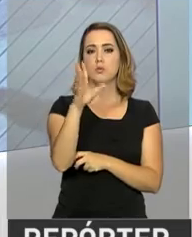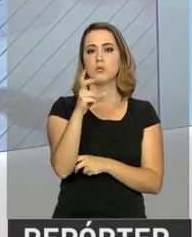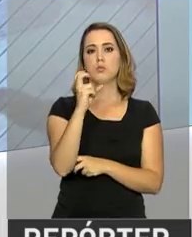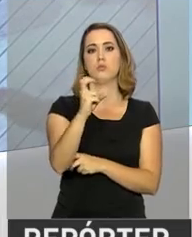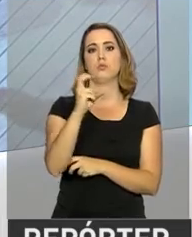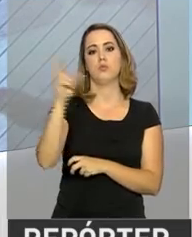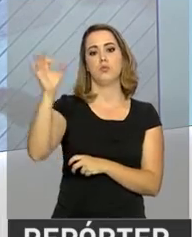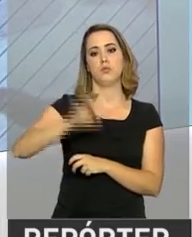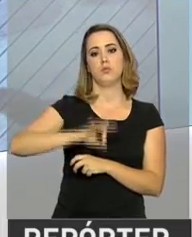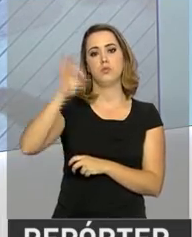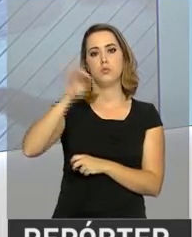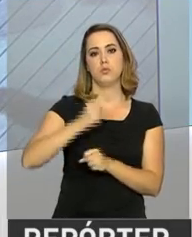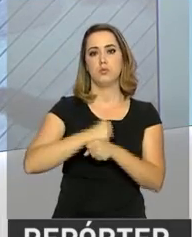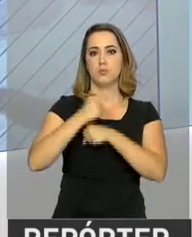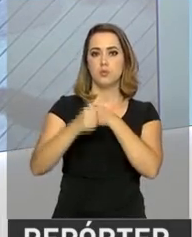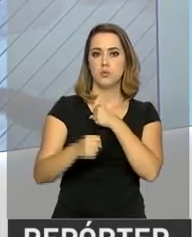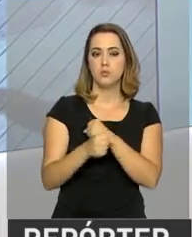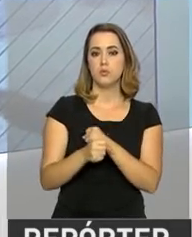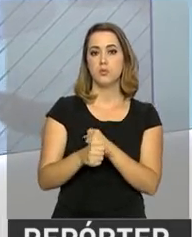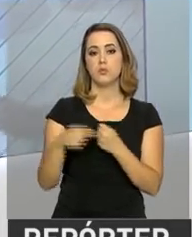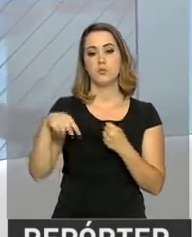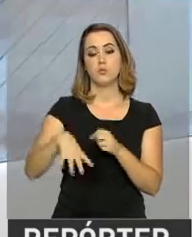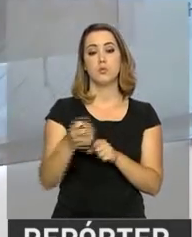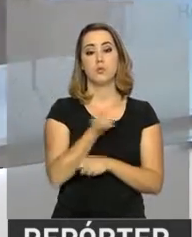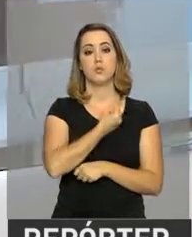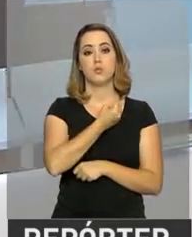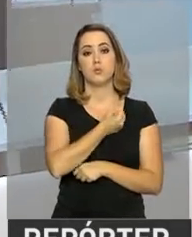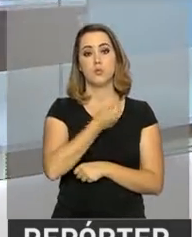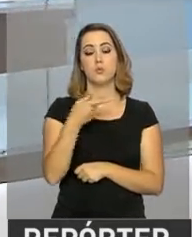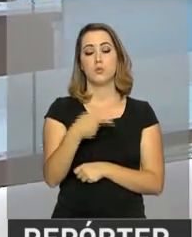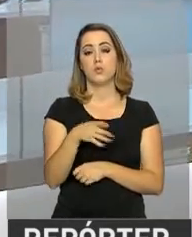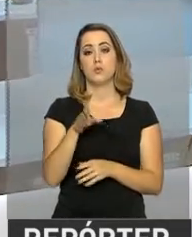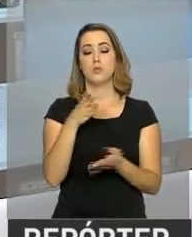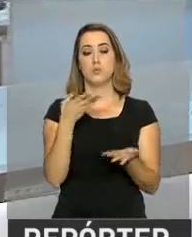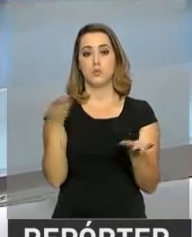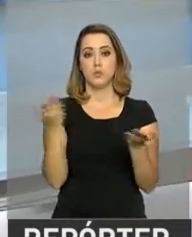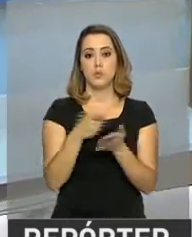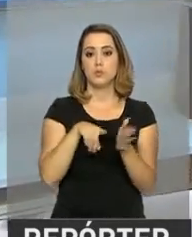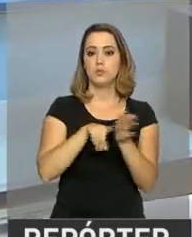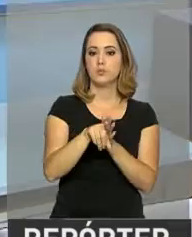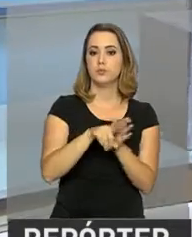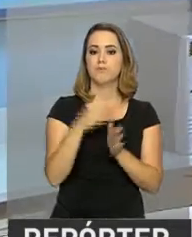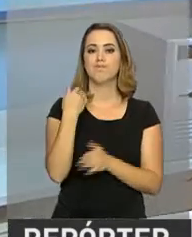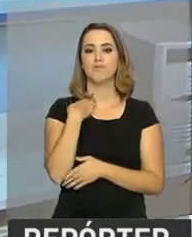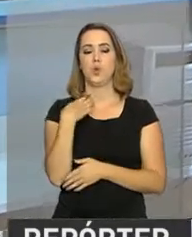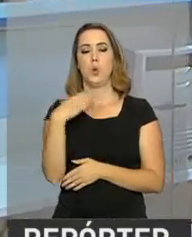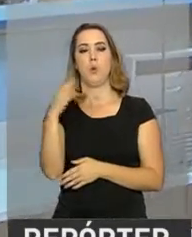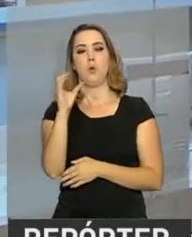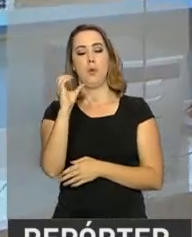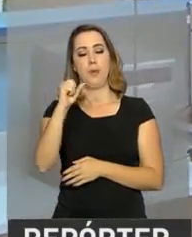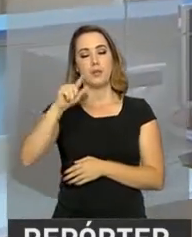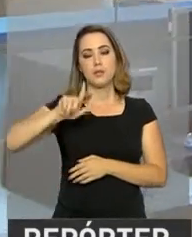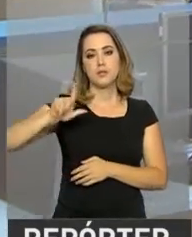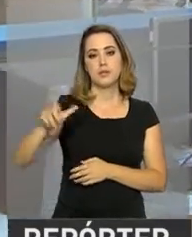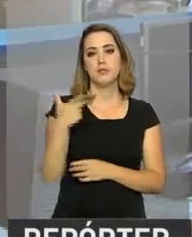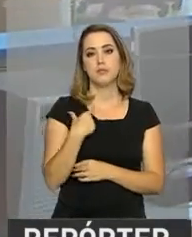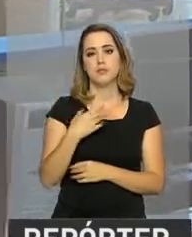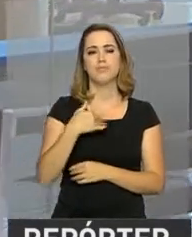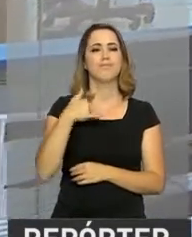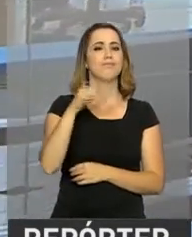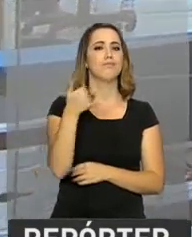5% no ano que vem esses são os números do boletim focus pesquisa feita pelo banco central com mais de cem instituições